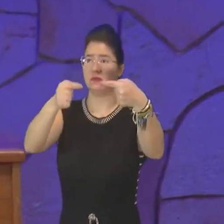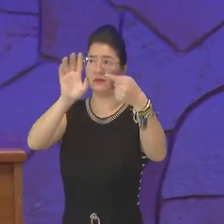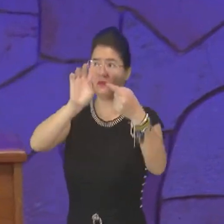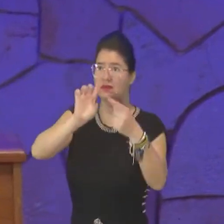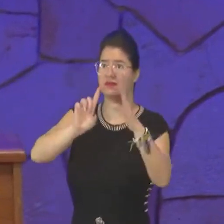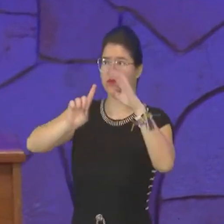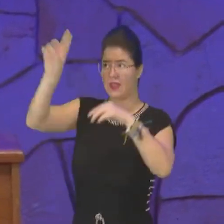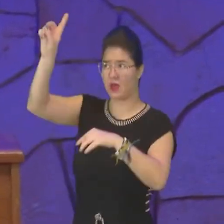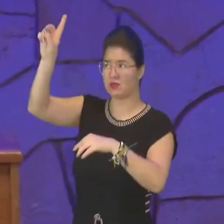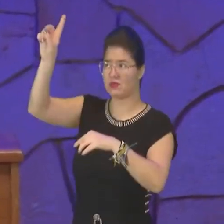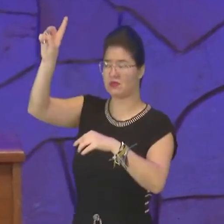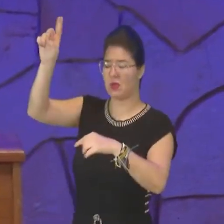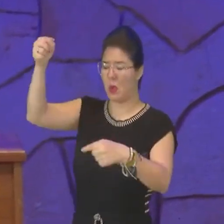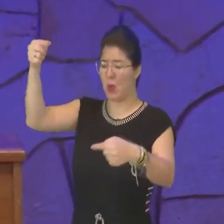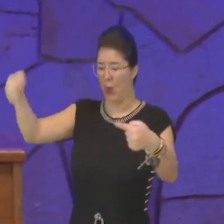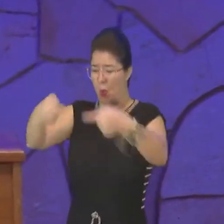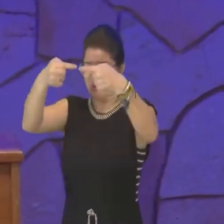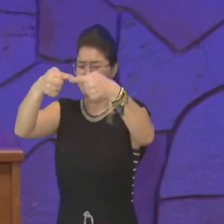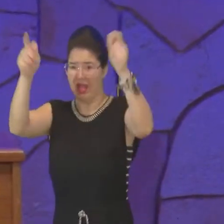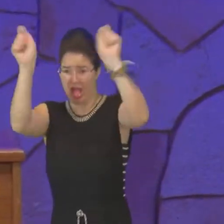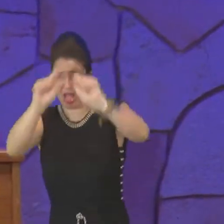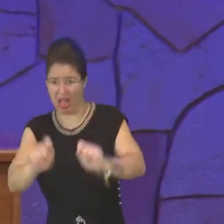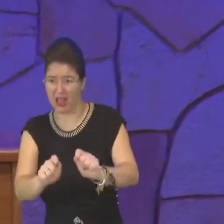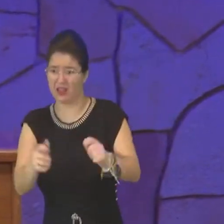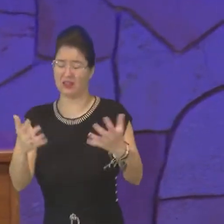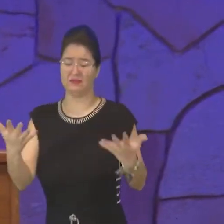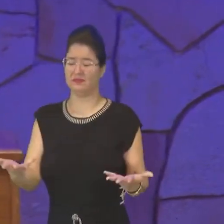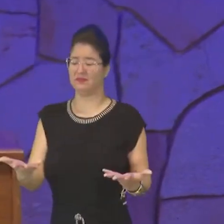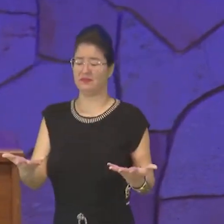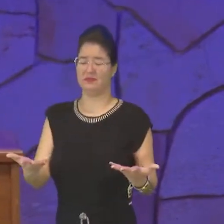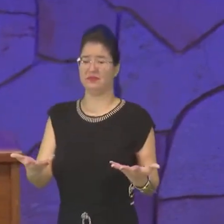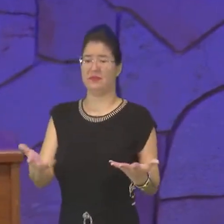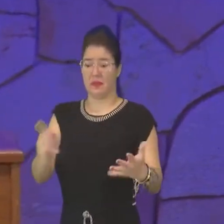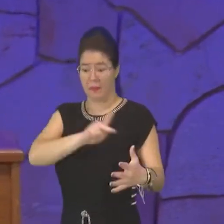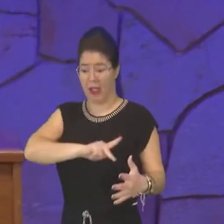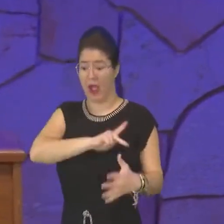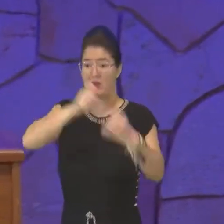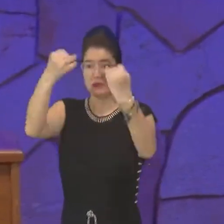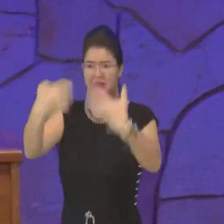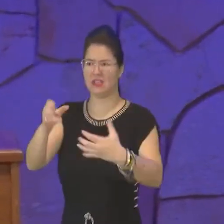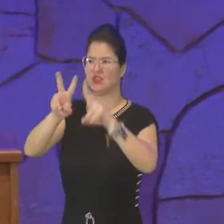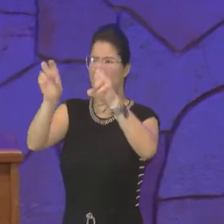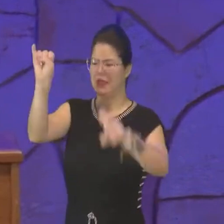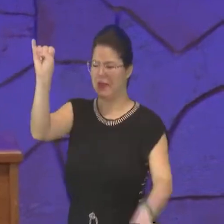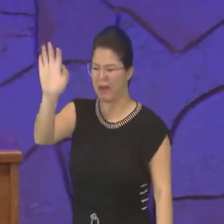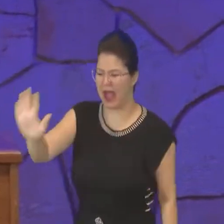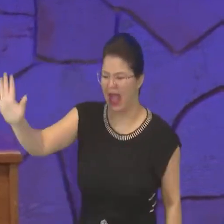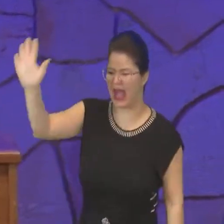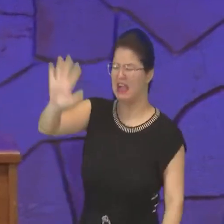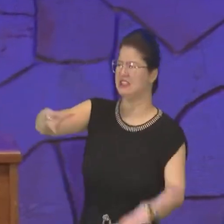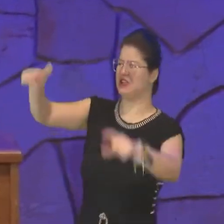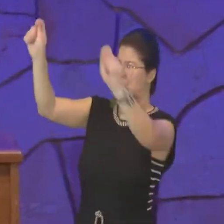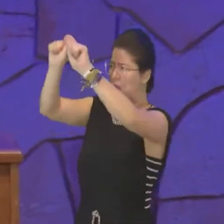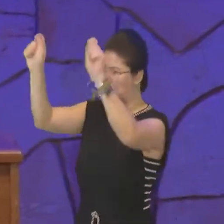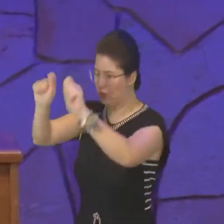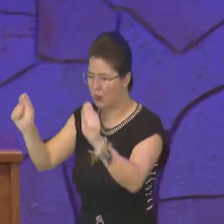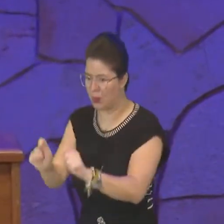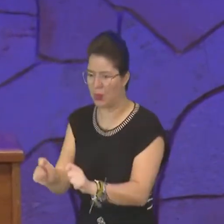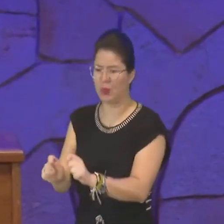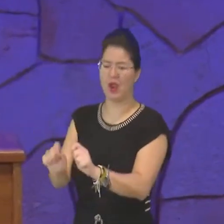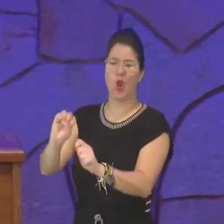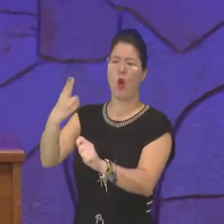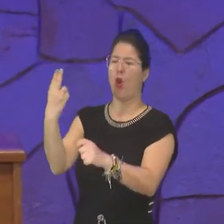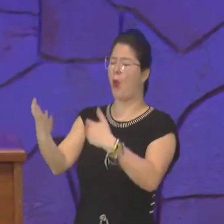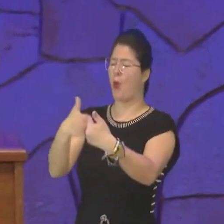o aspecto da idolatria, das imagens de qualquer espécie, figuras, esculturas, ou qualquer